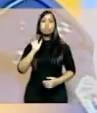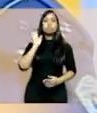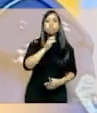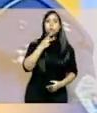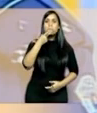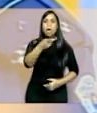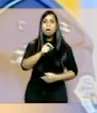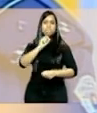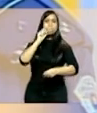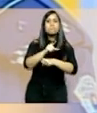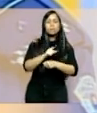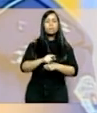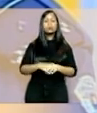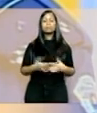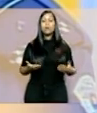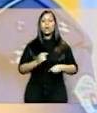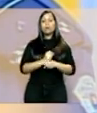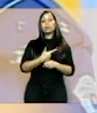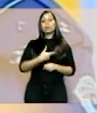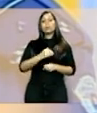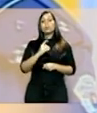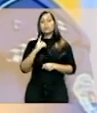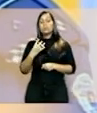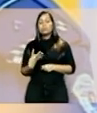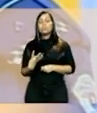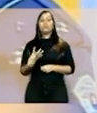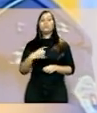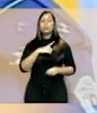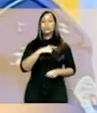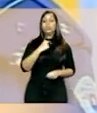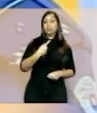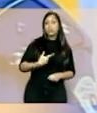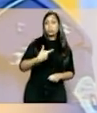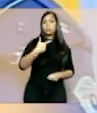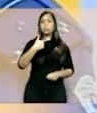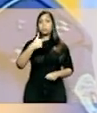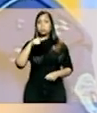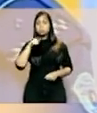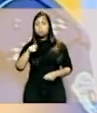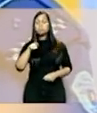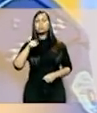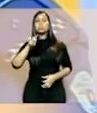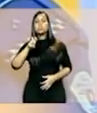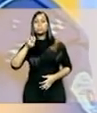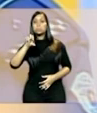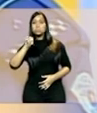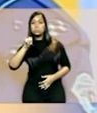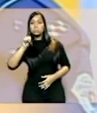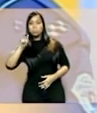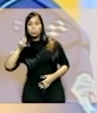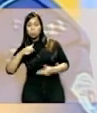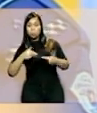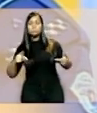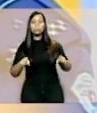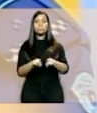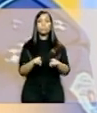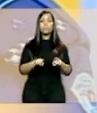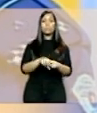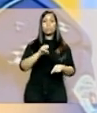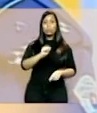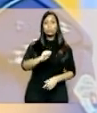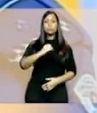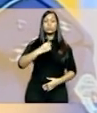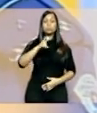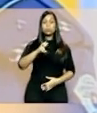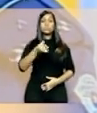só. Em 2014, nós tivemos 12.196 casos. Em 2015,